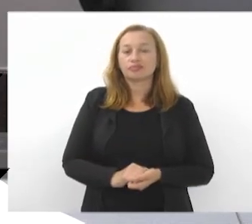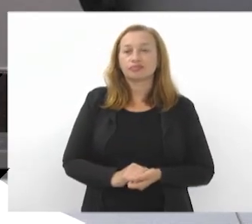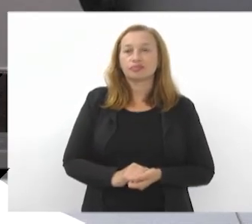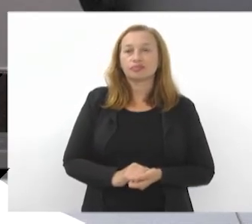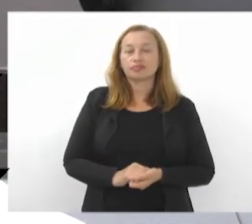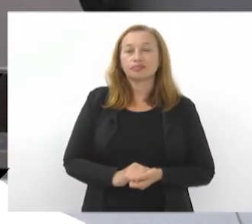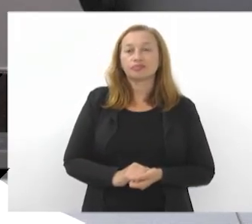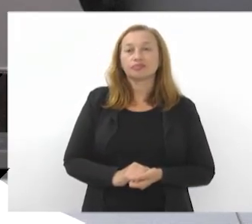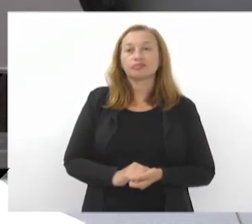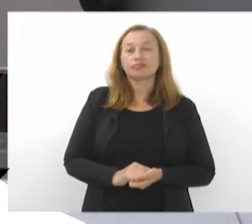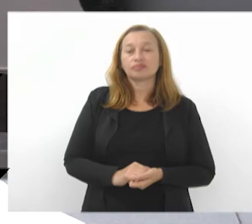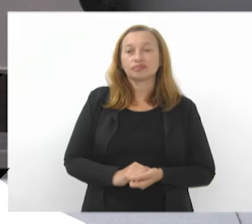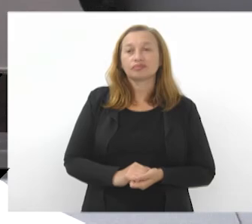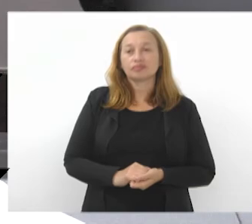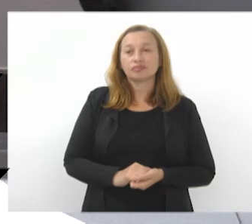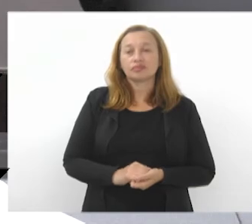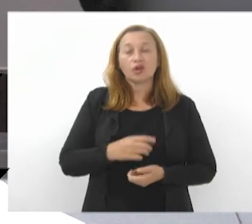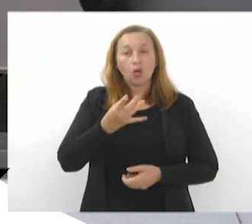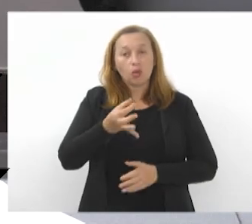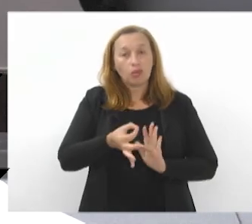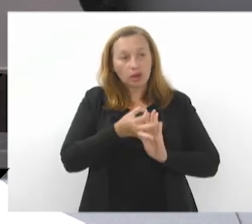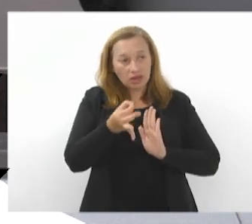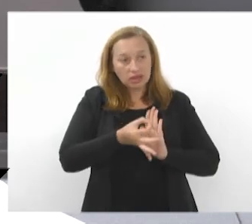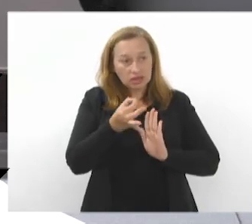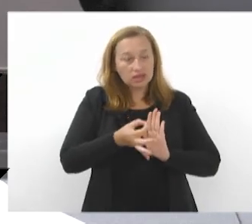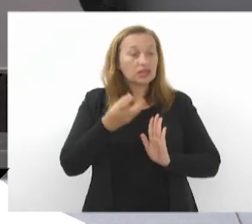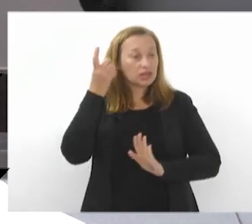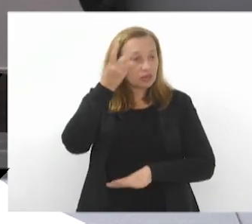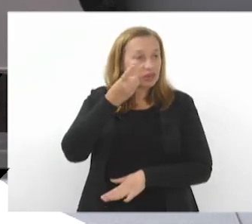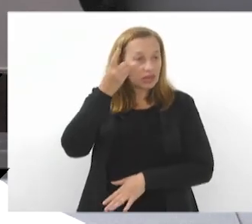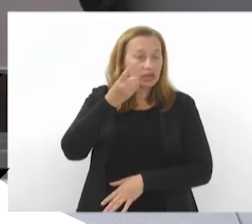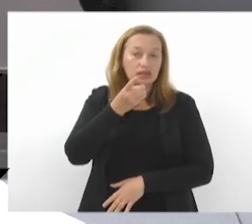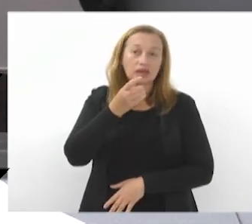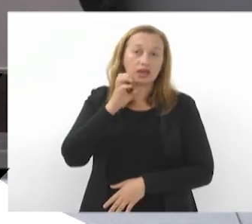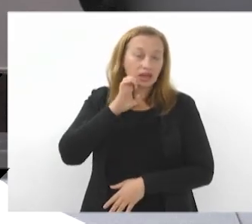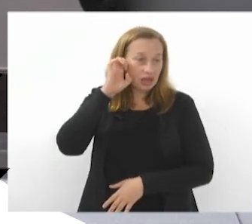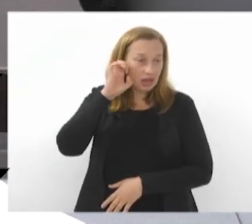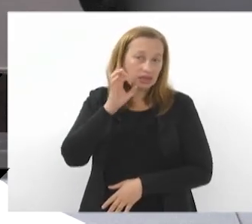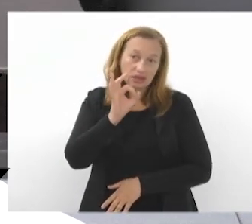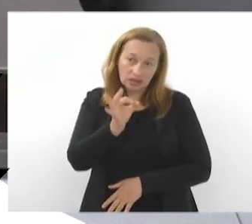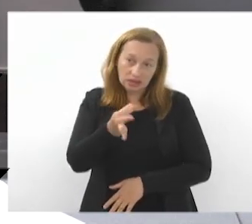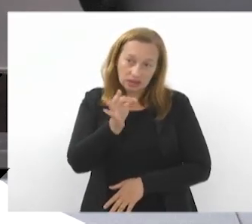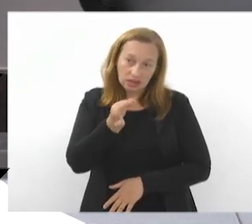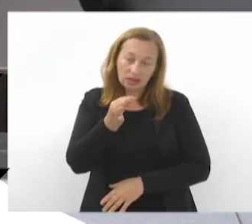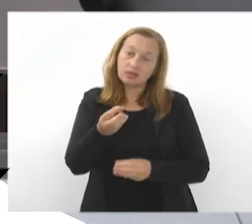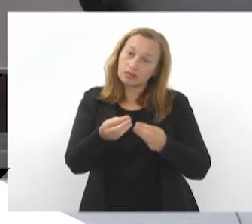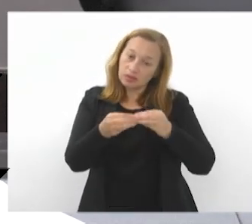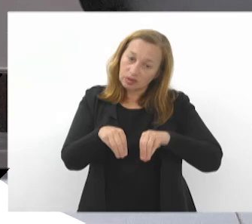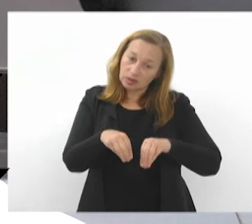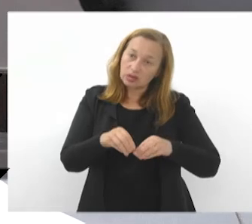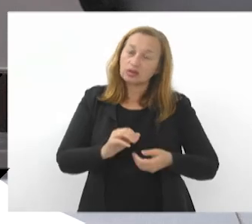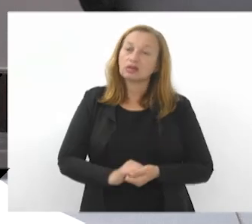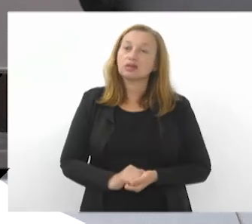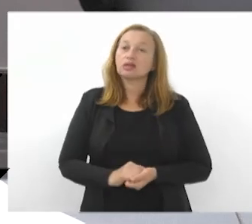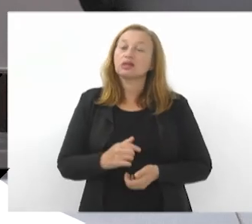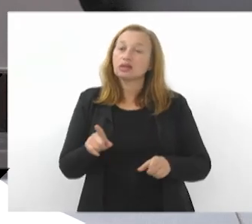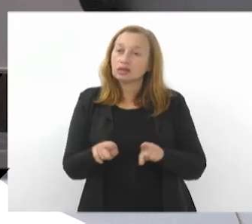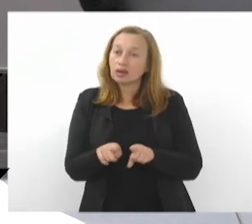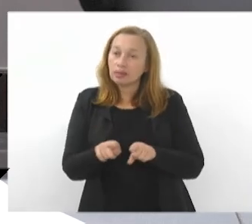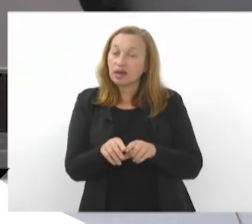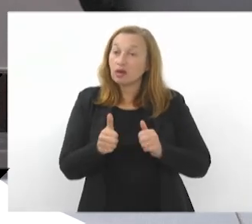guarda a razão o parecer da deputada Élica Takimoto pela prejudicabilidade. Também acompanho.